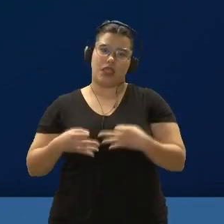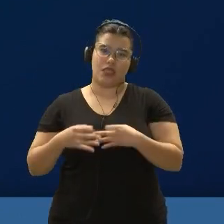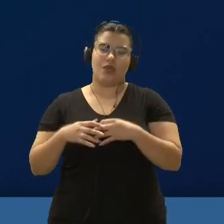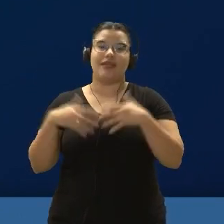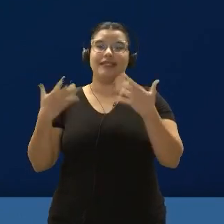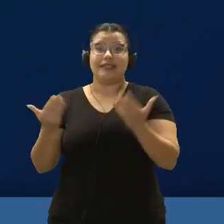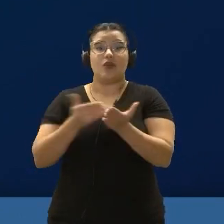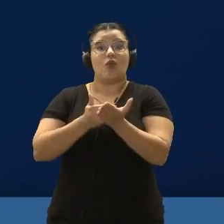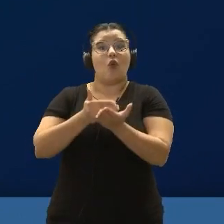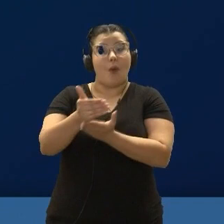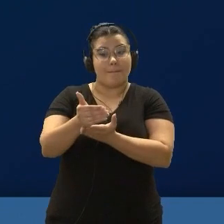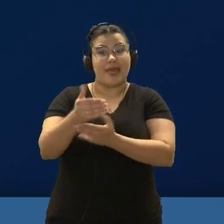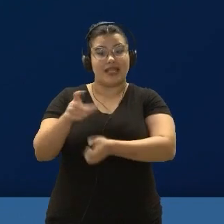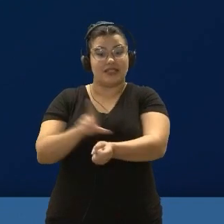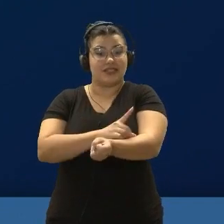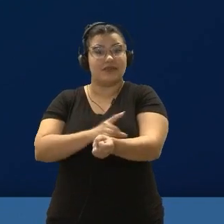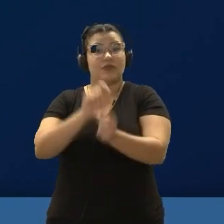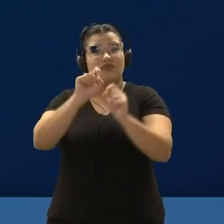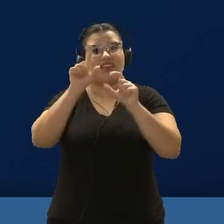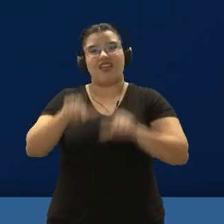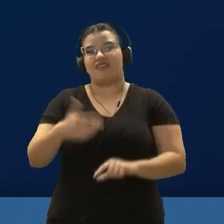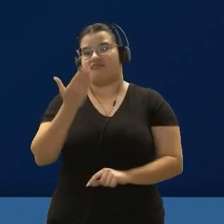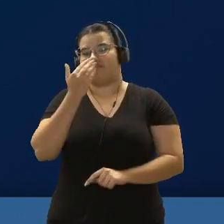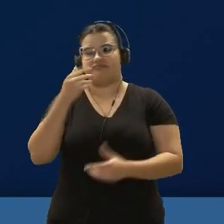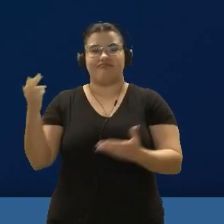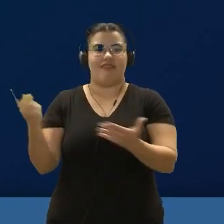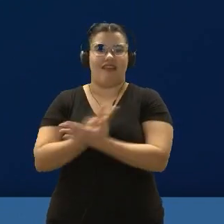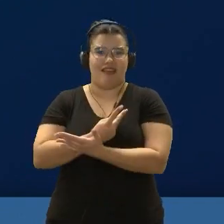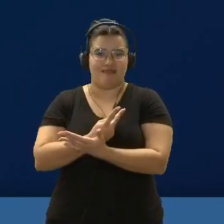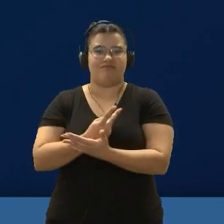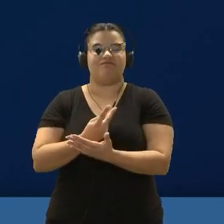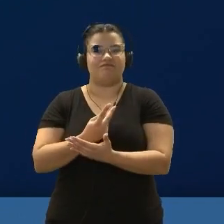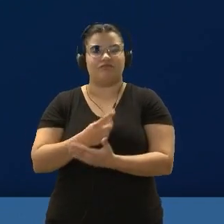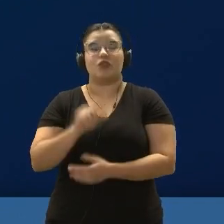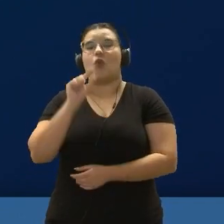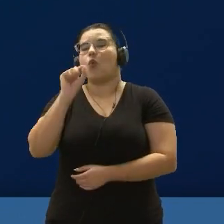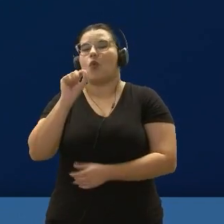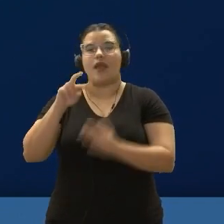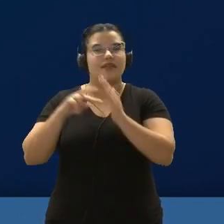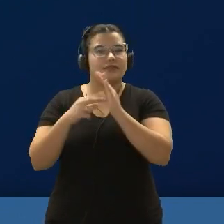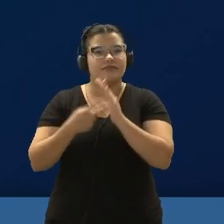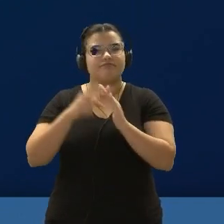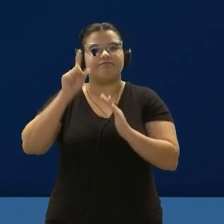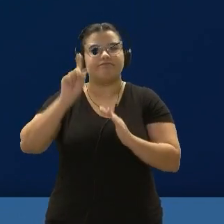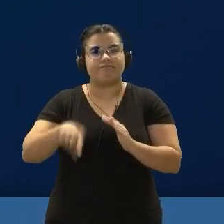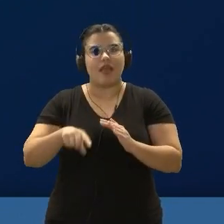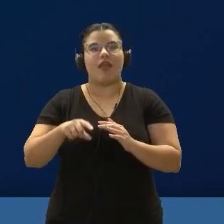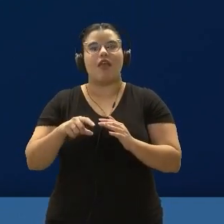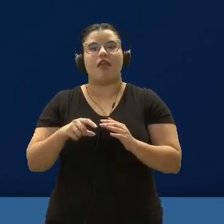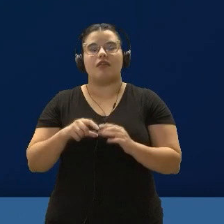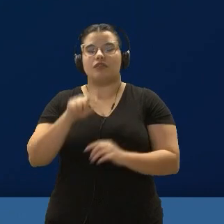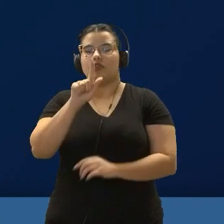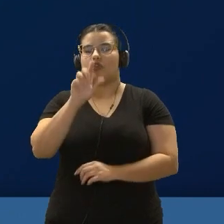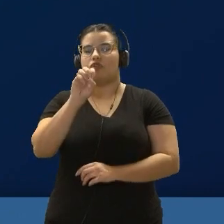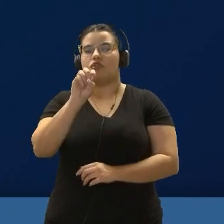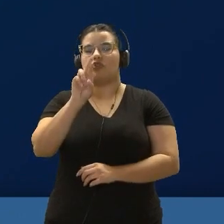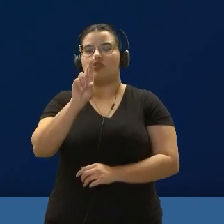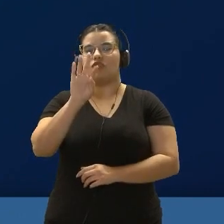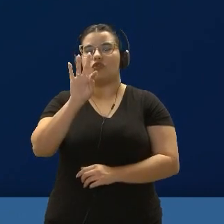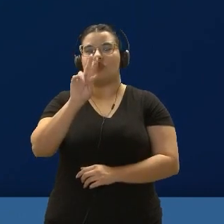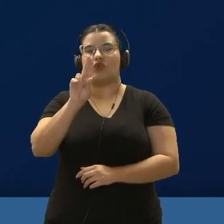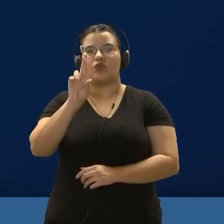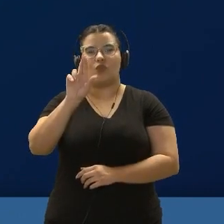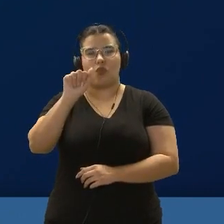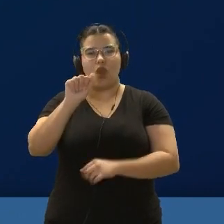E principalmente, essa má nutrição está ligada ao acúmulo de gordura abdominal. Muitos pacientes até